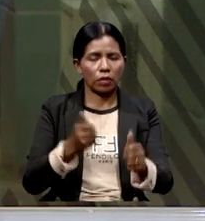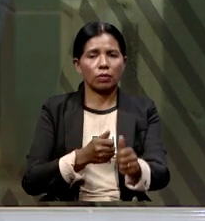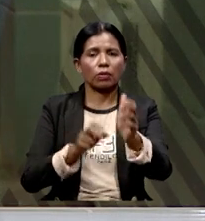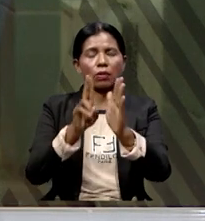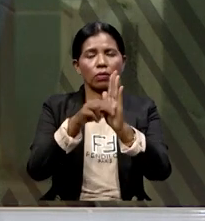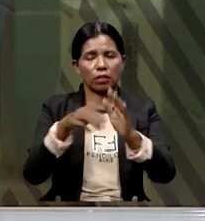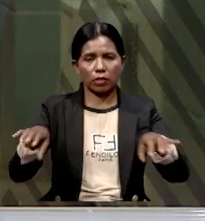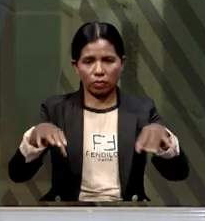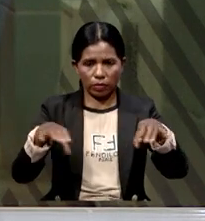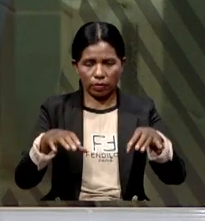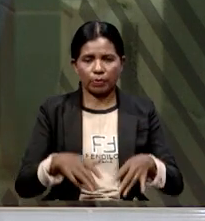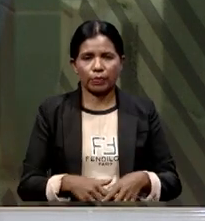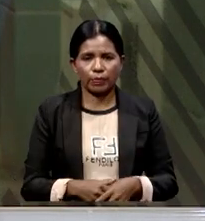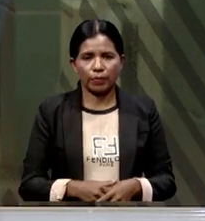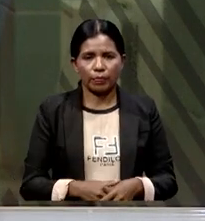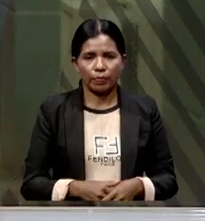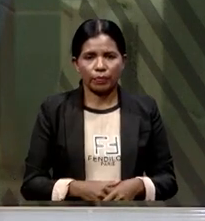Serviço.